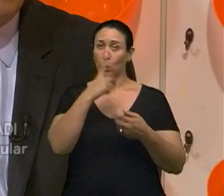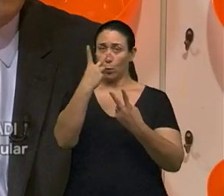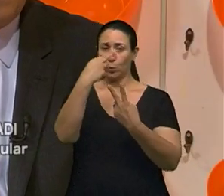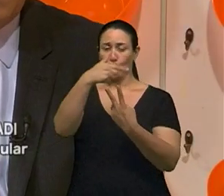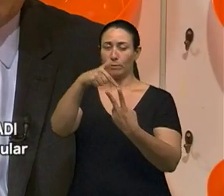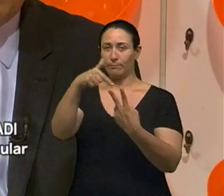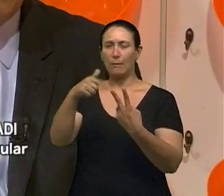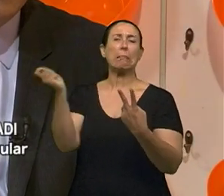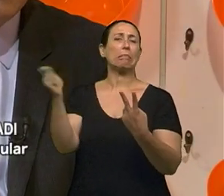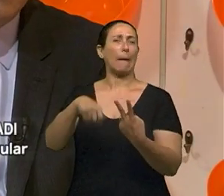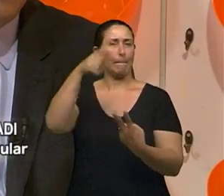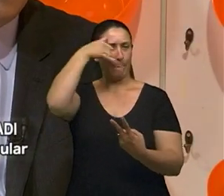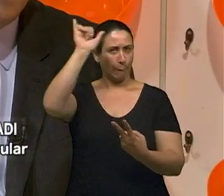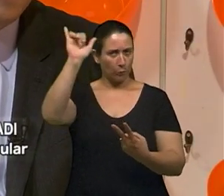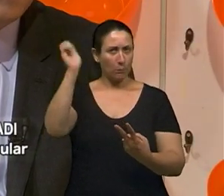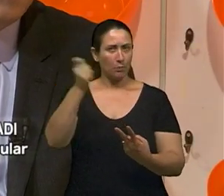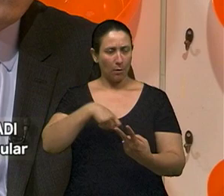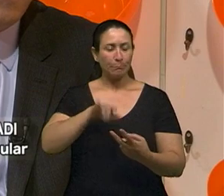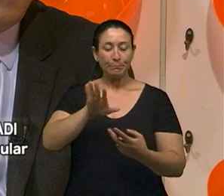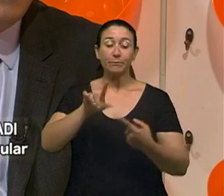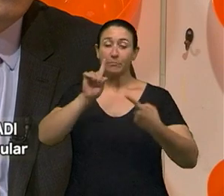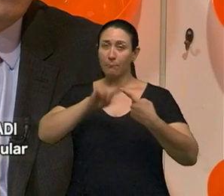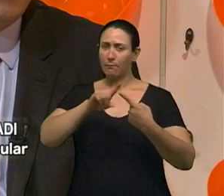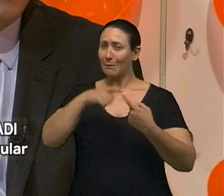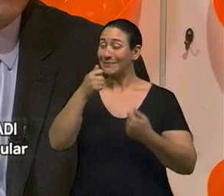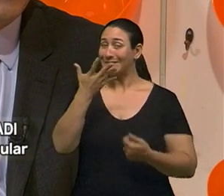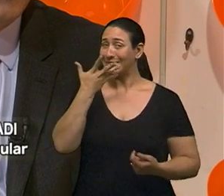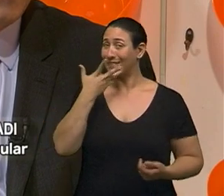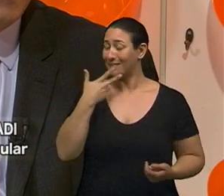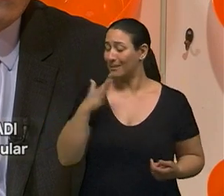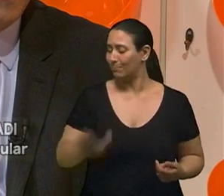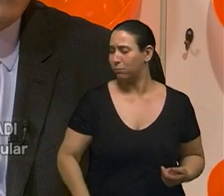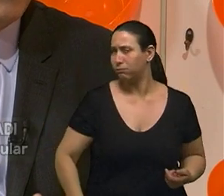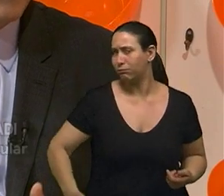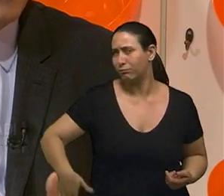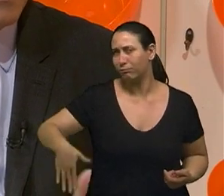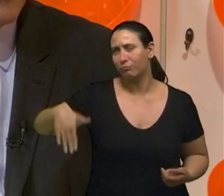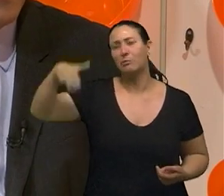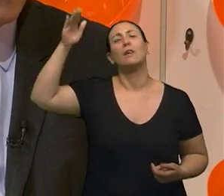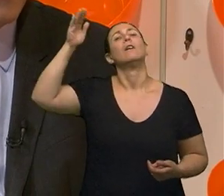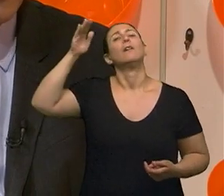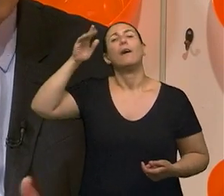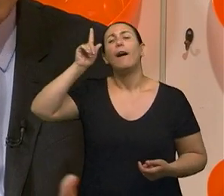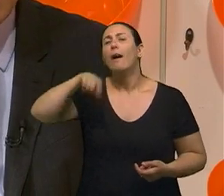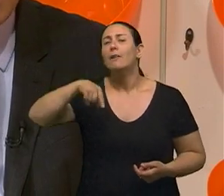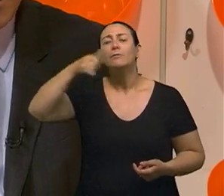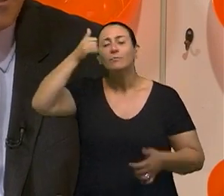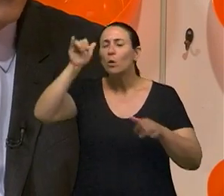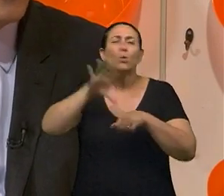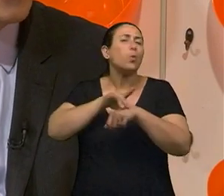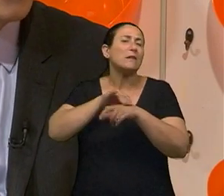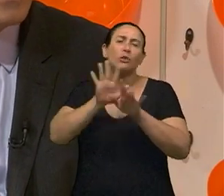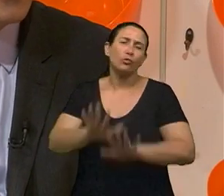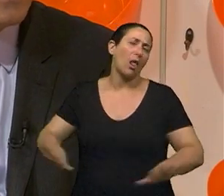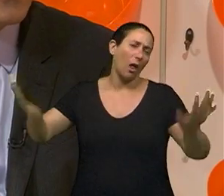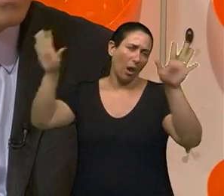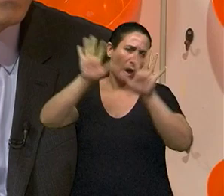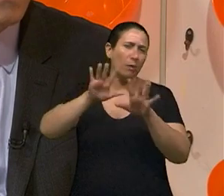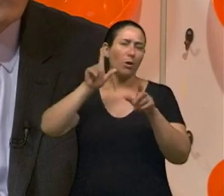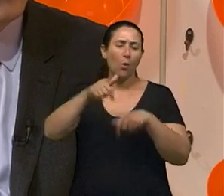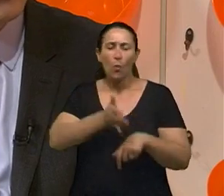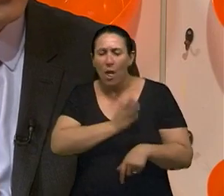prevenção n a prevenção desde a infância que eu costumo dizer que é a prevenção das doenças de uma maneira geral e doenças